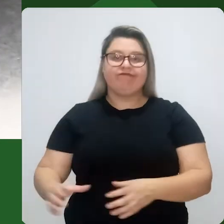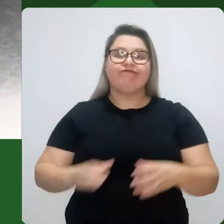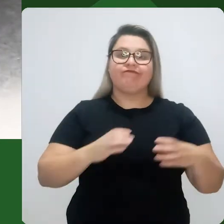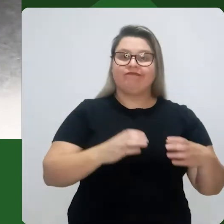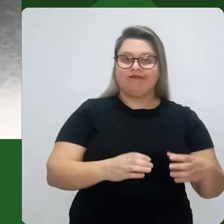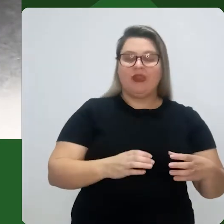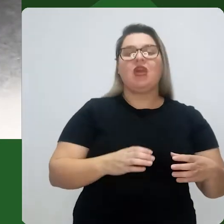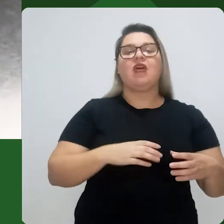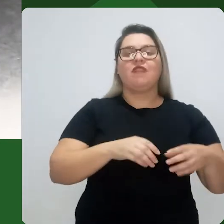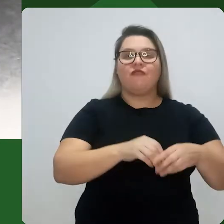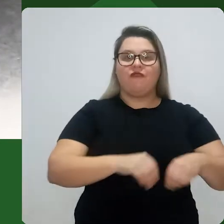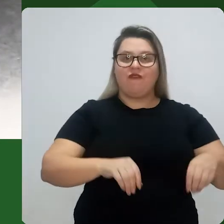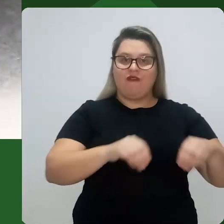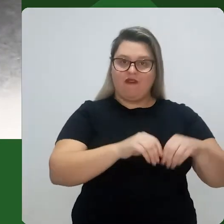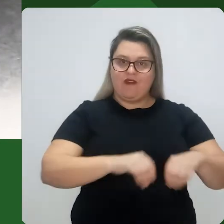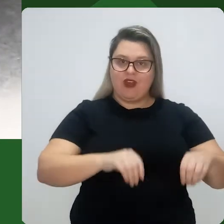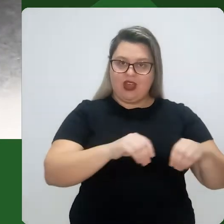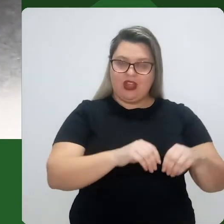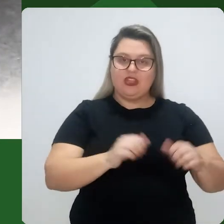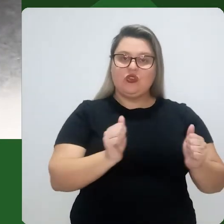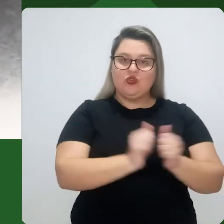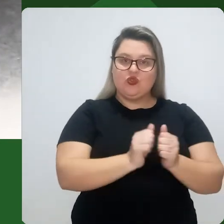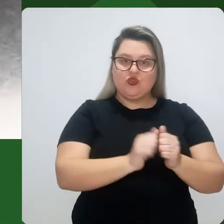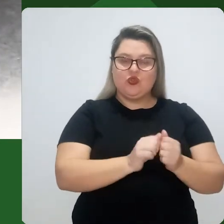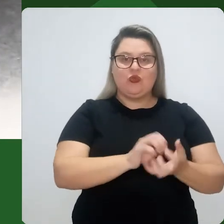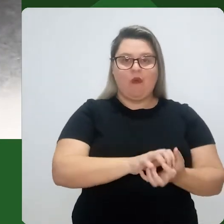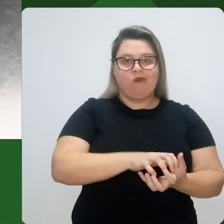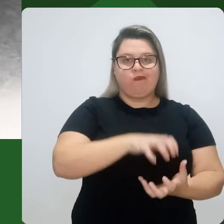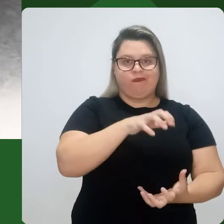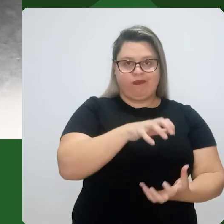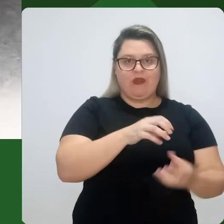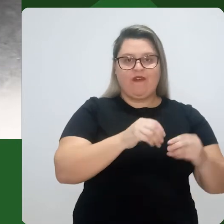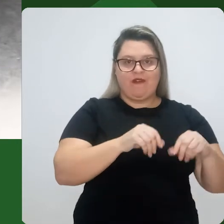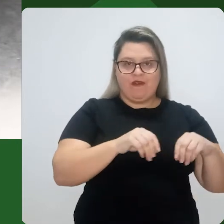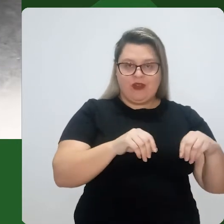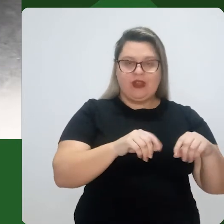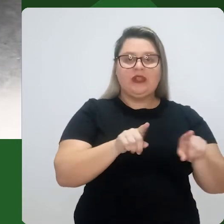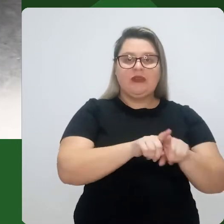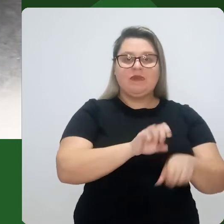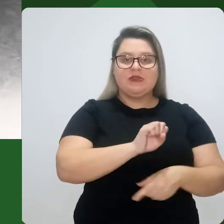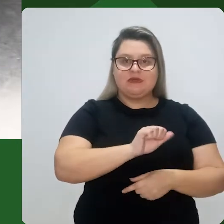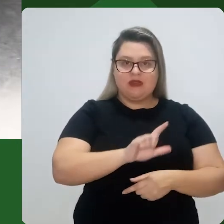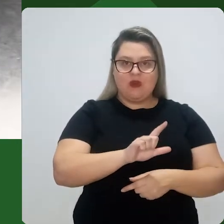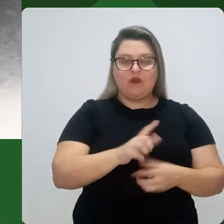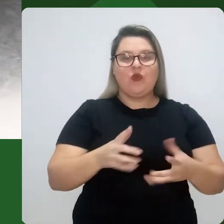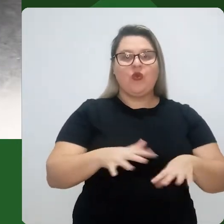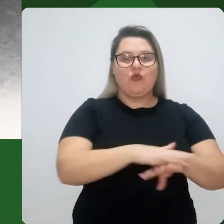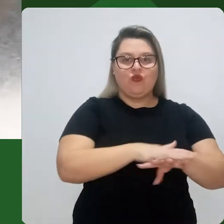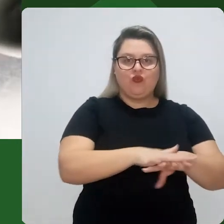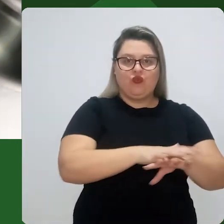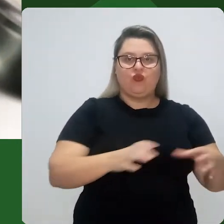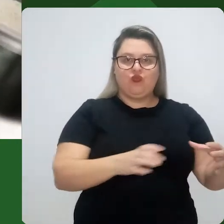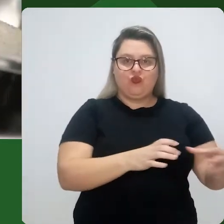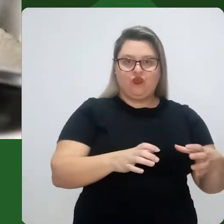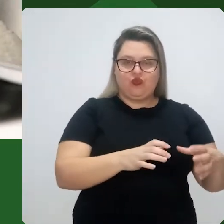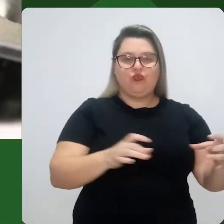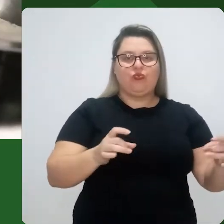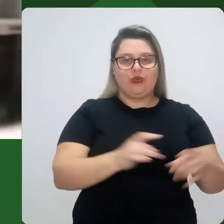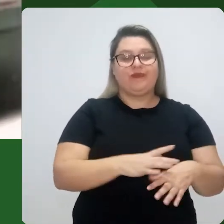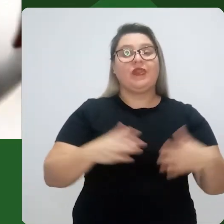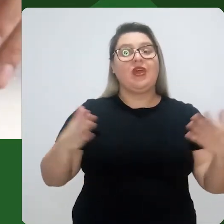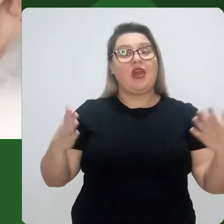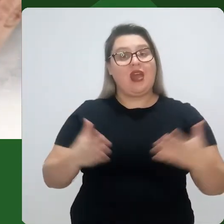foram peneiradas juntamente com o fermento e o sal. Agora, com um pão